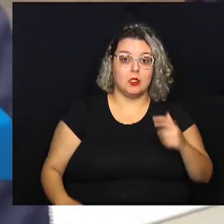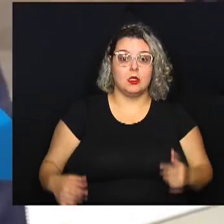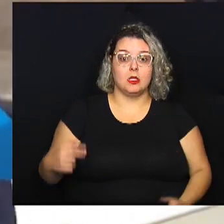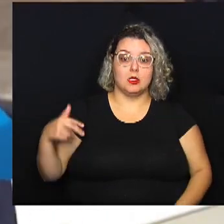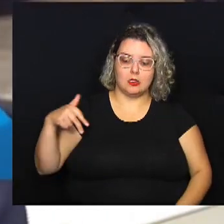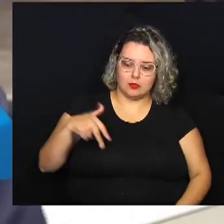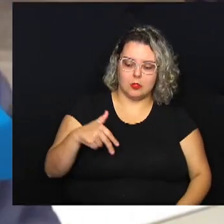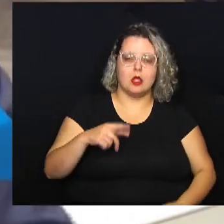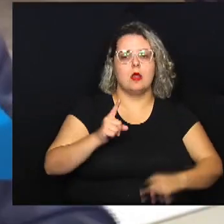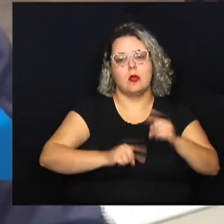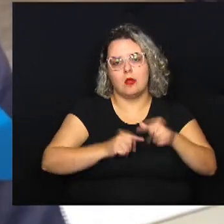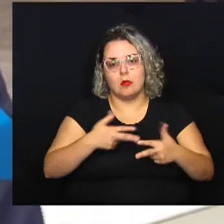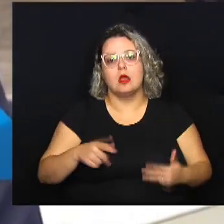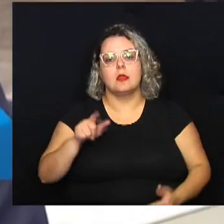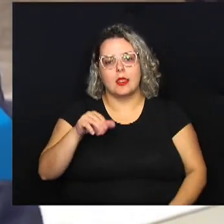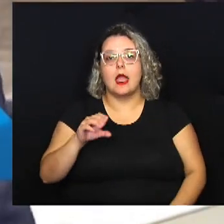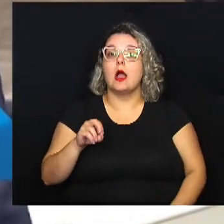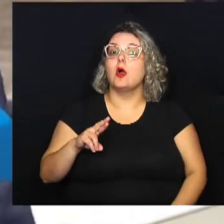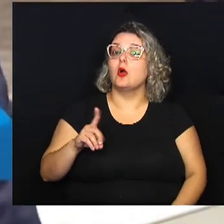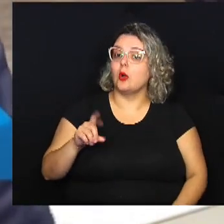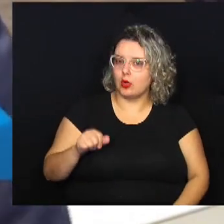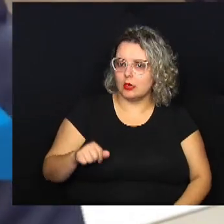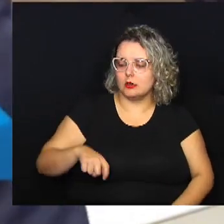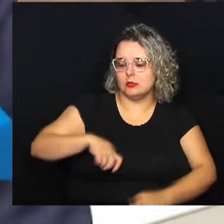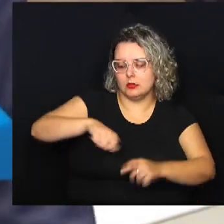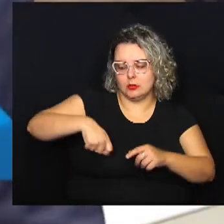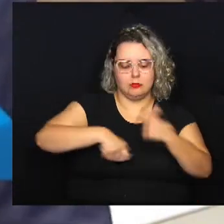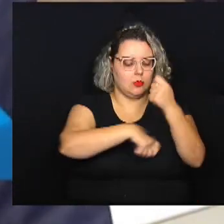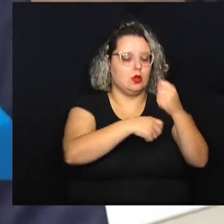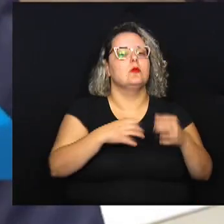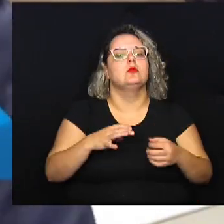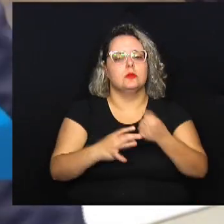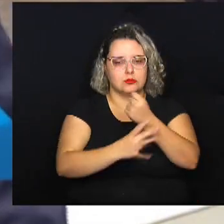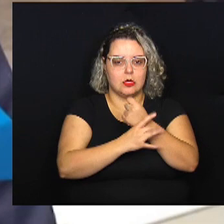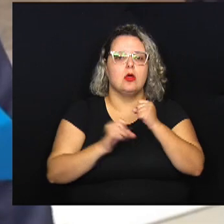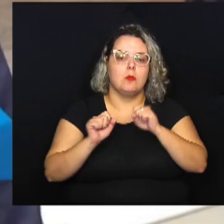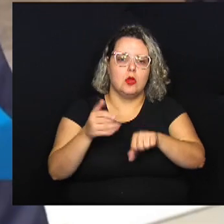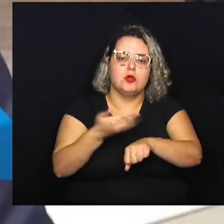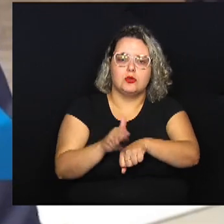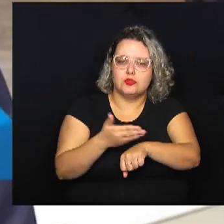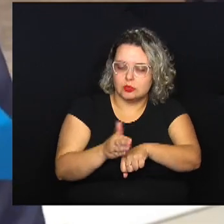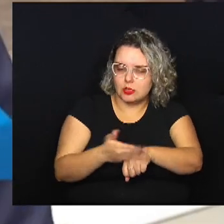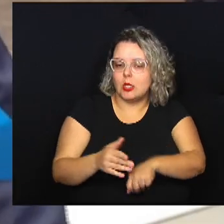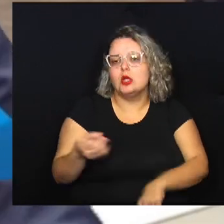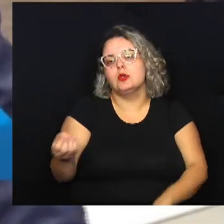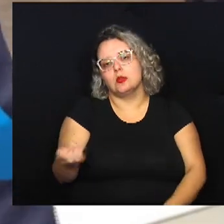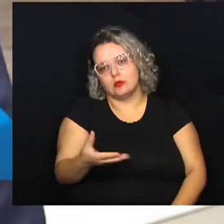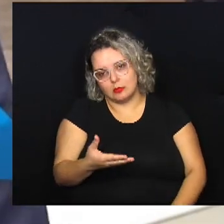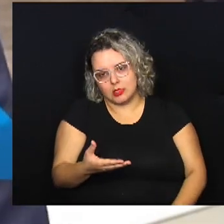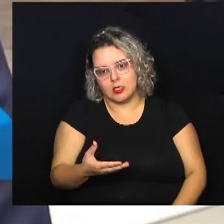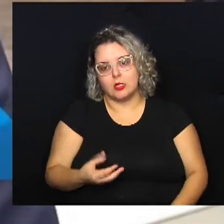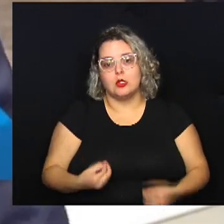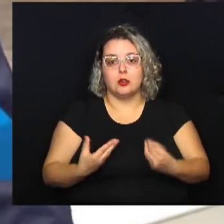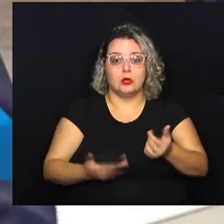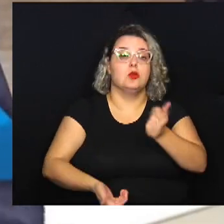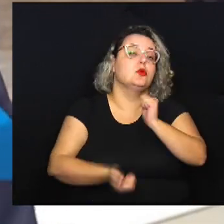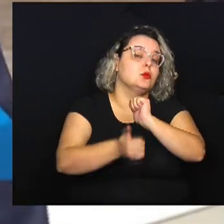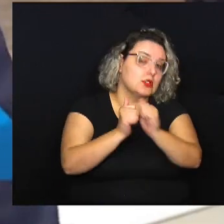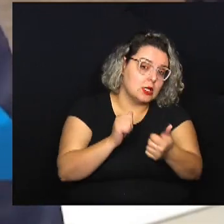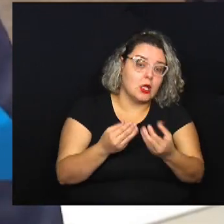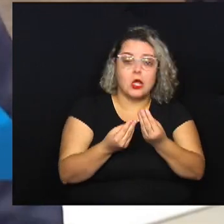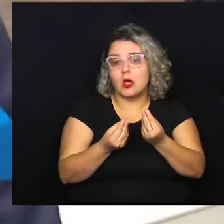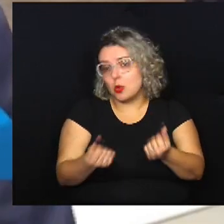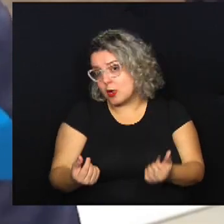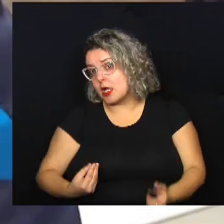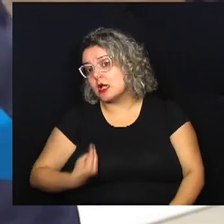seu equipamento, que é a sua corda, instala lá com segurança e pode praticar. Mais uma vez, trazendo o esporte, trazendo a qualidade de